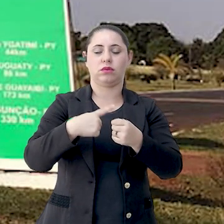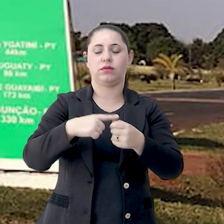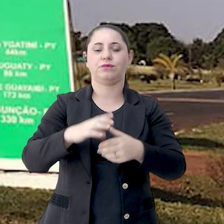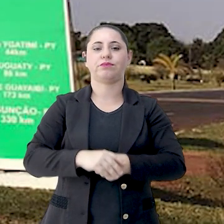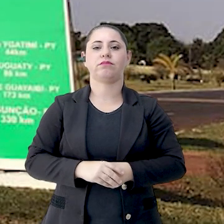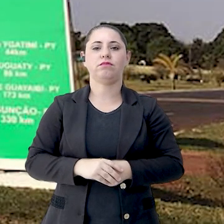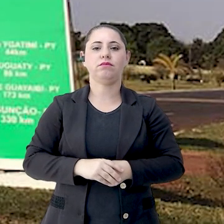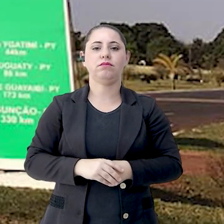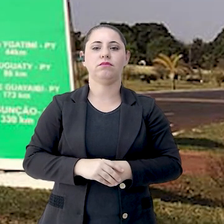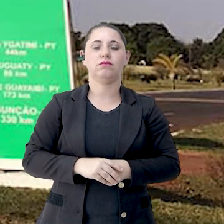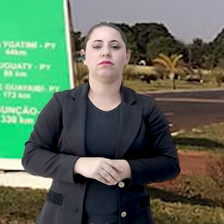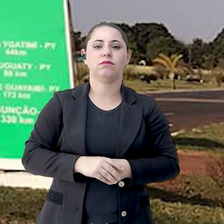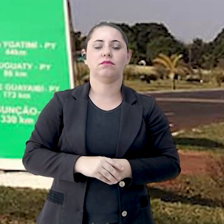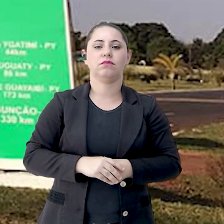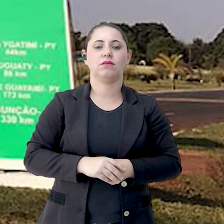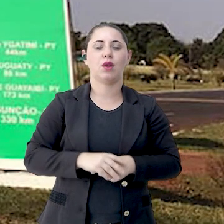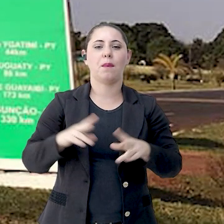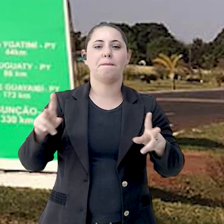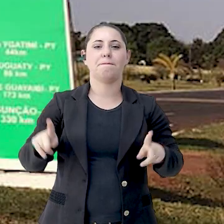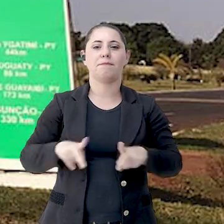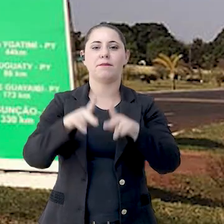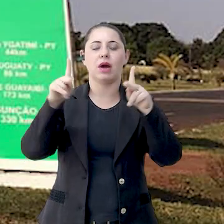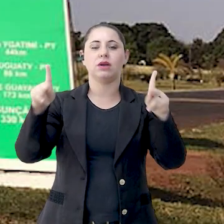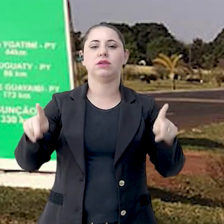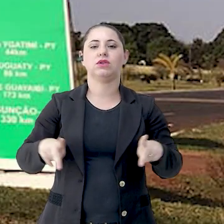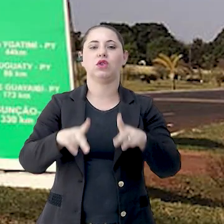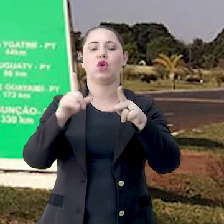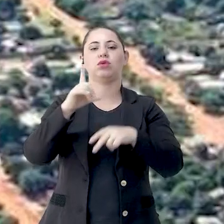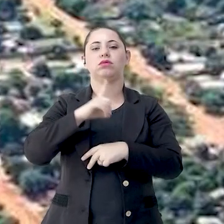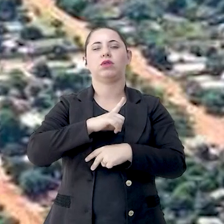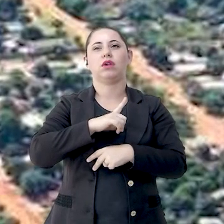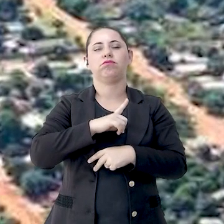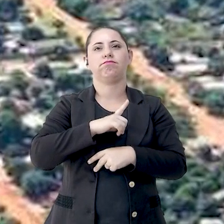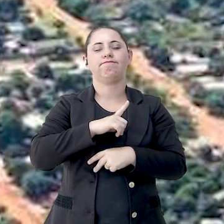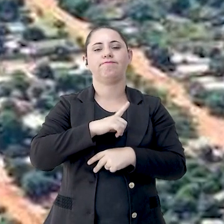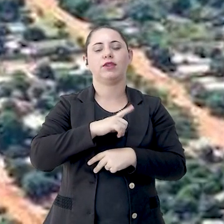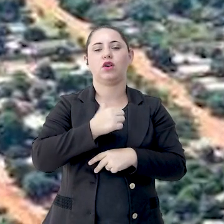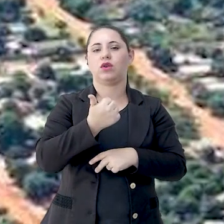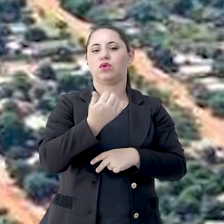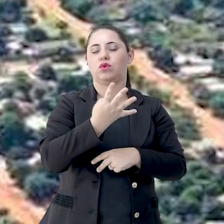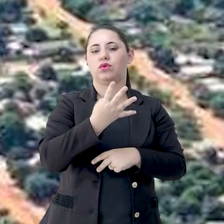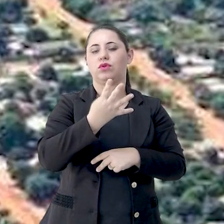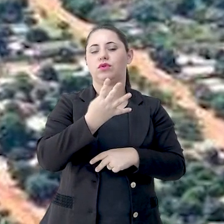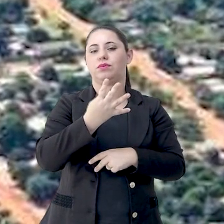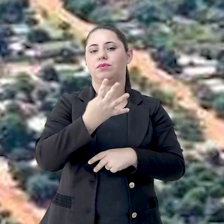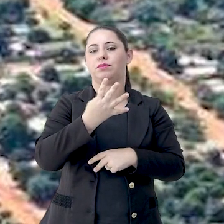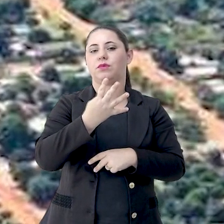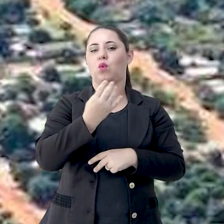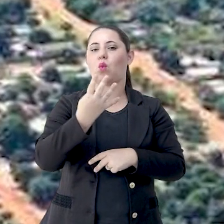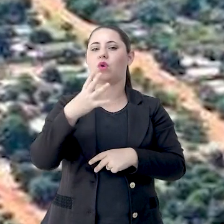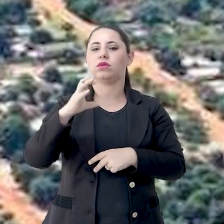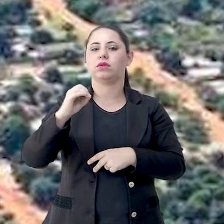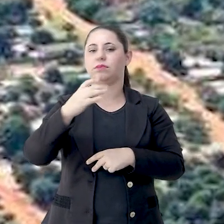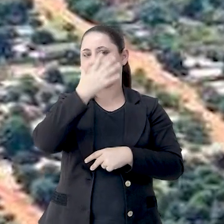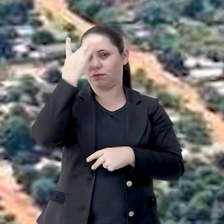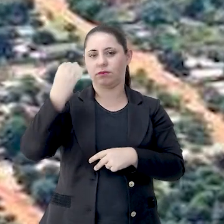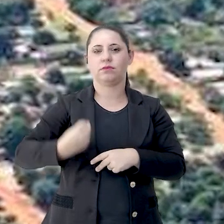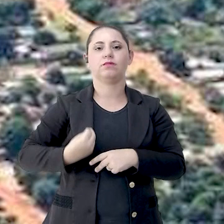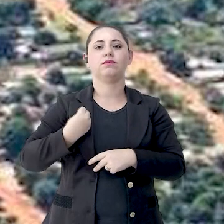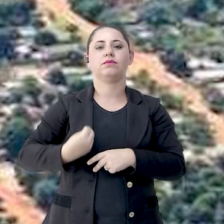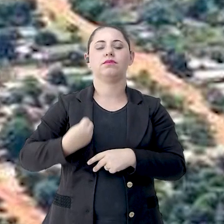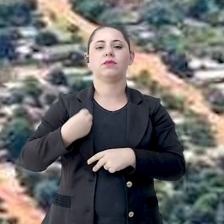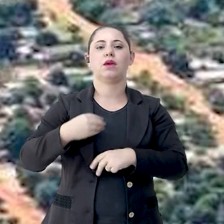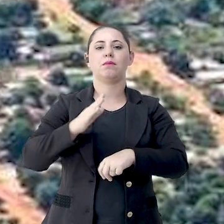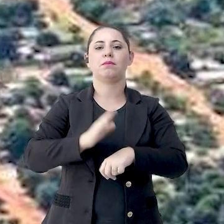conta atualmente com 14.400 habitantes. Em 2019, um pouco mais de 57 milhões de